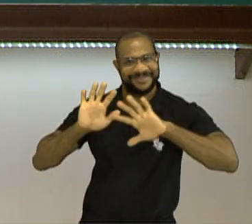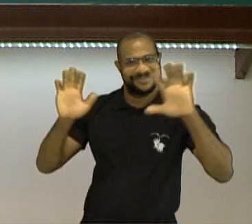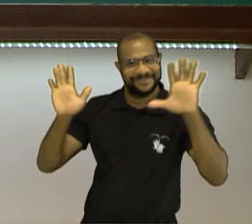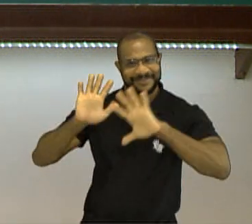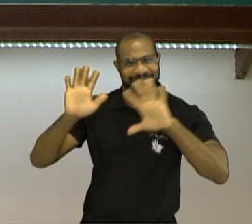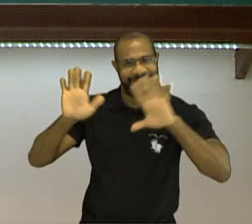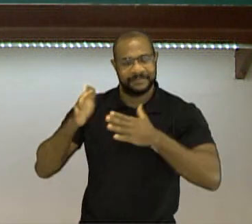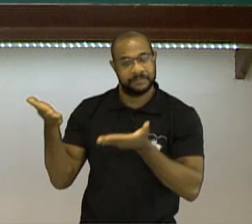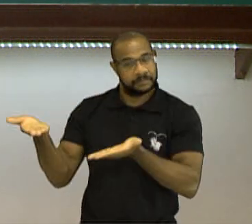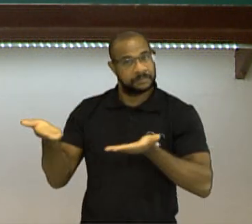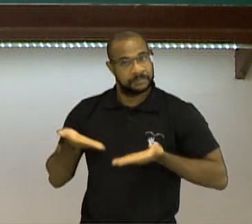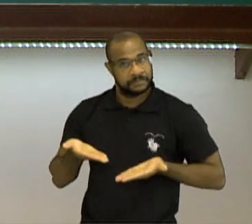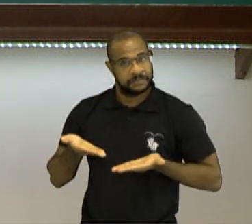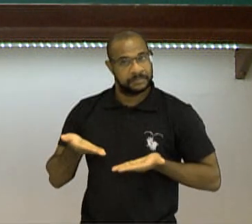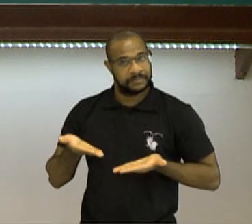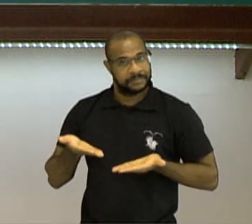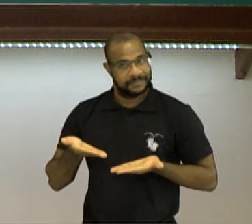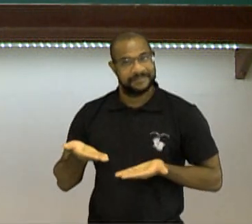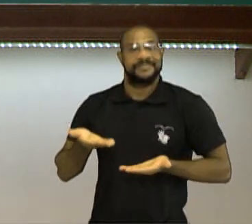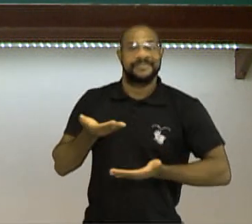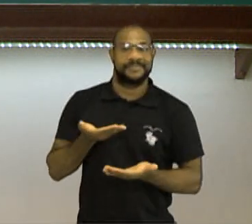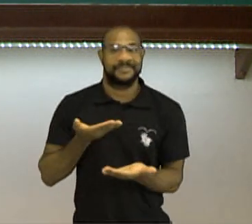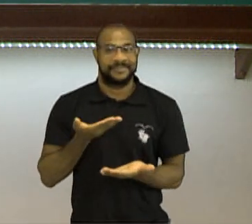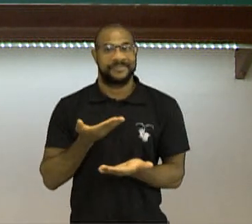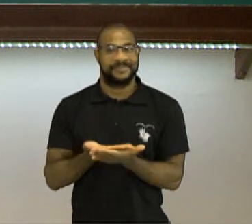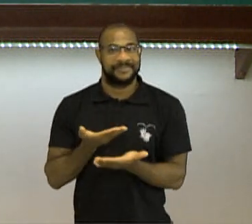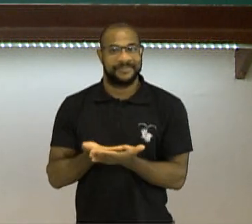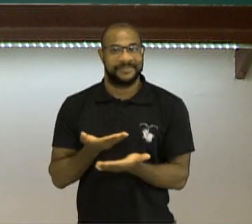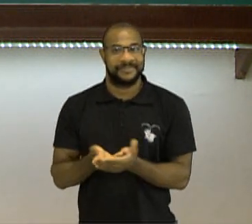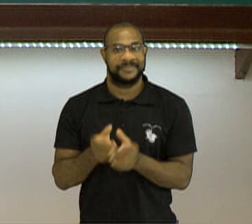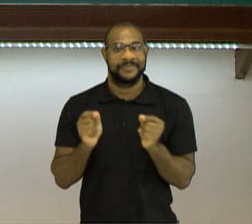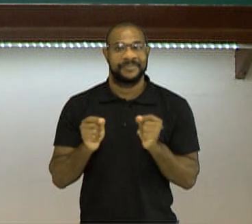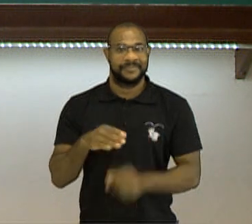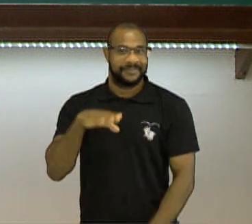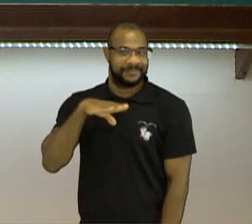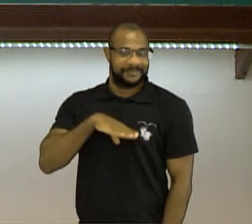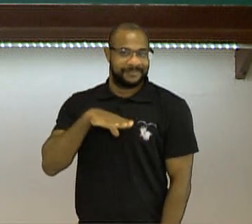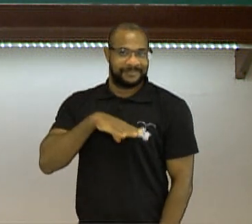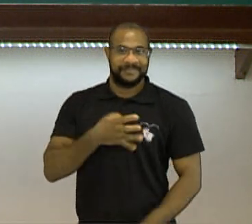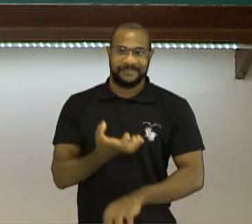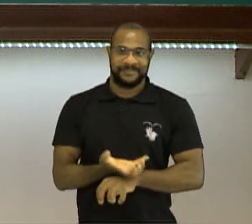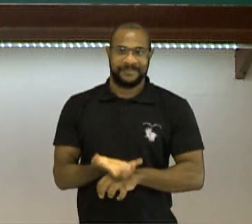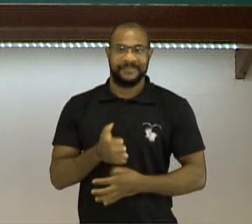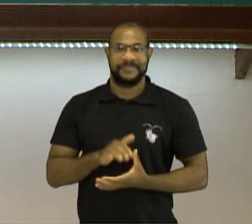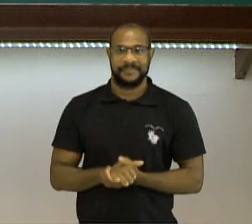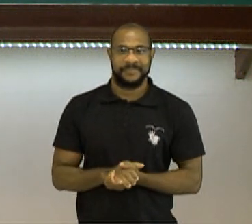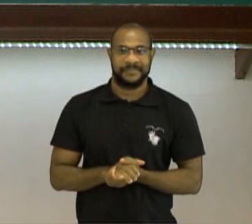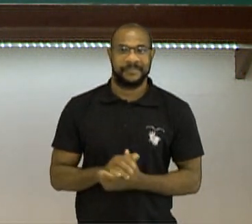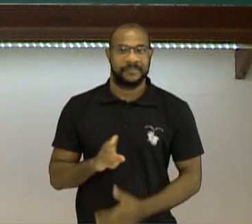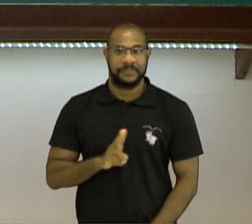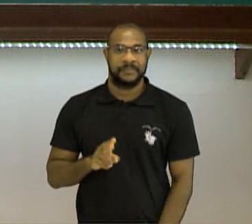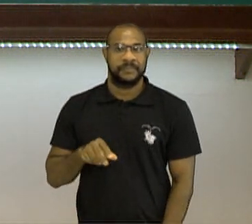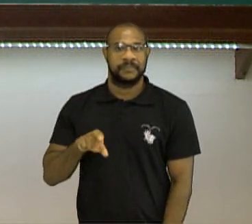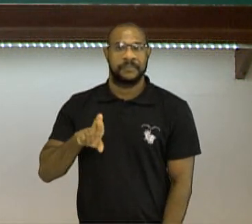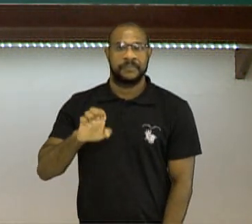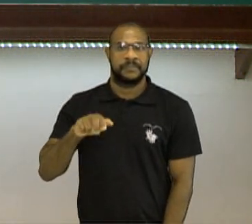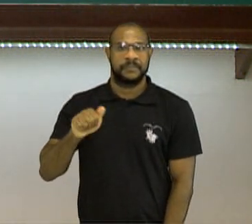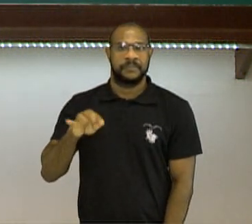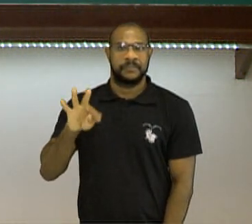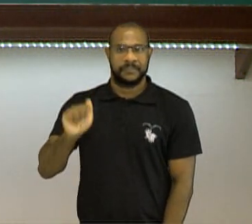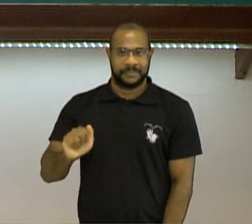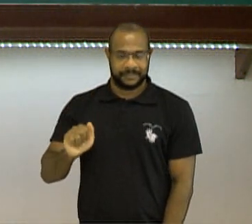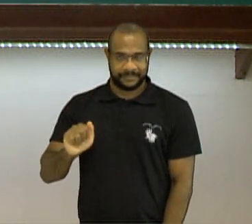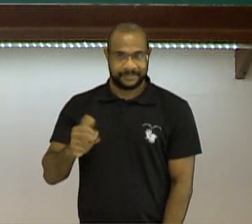Olá, seja bem-vindo ou bem-vinda a mais uma aula de língua portuguesa. Meu nome é Renata e eu vou ser a